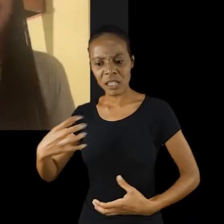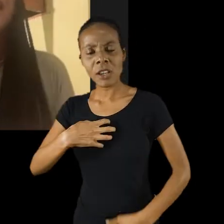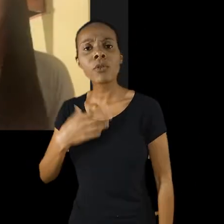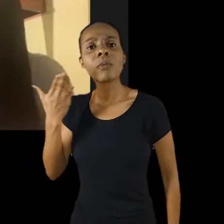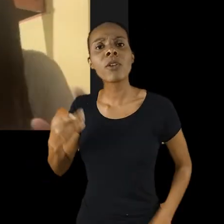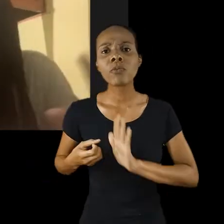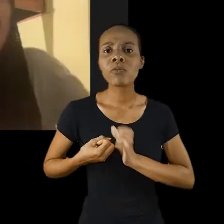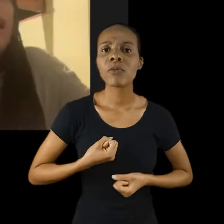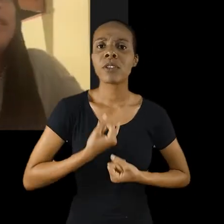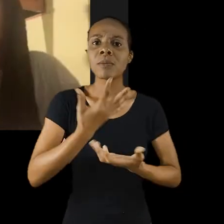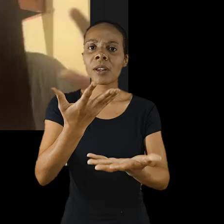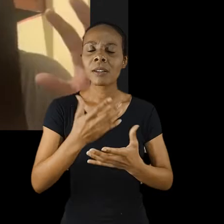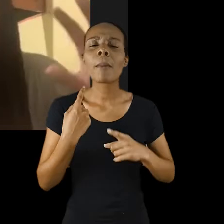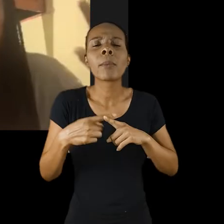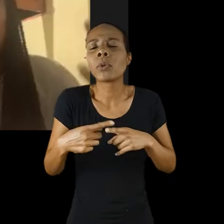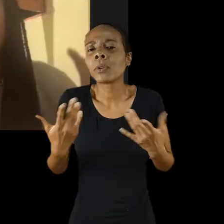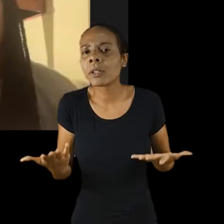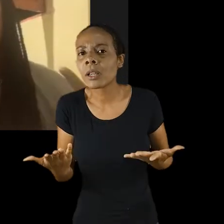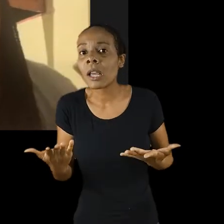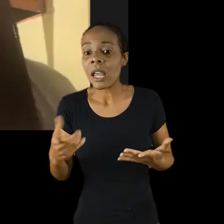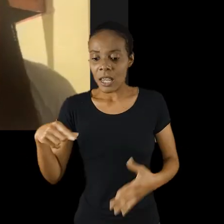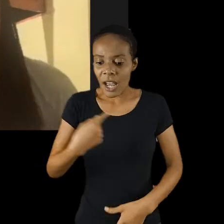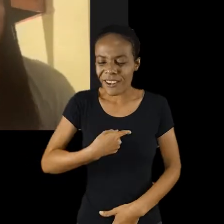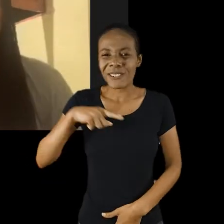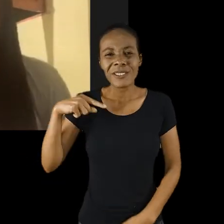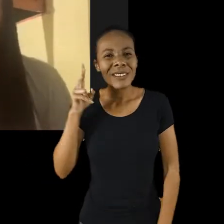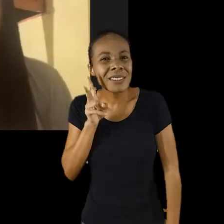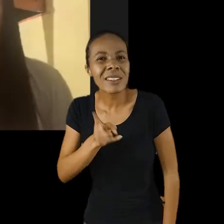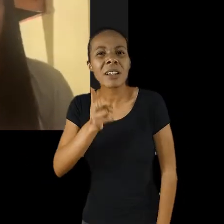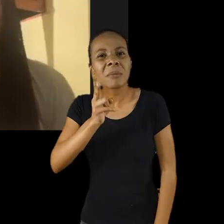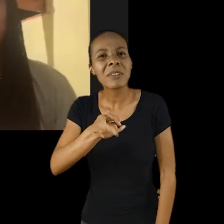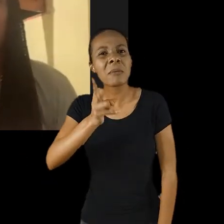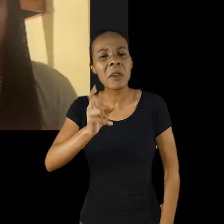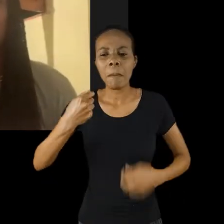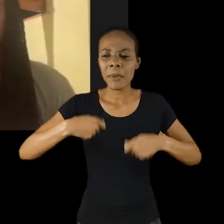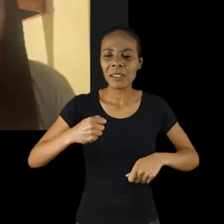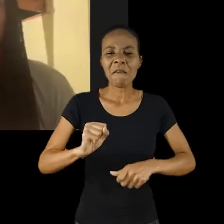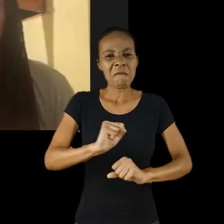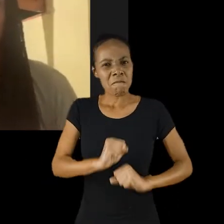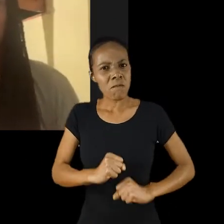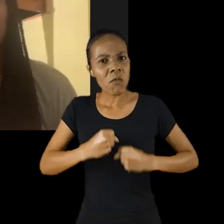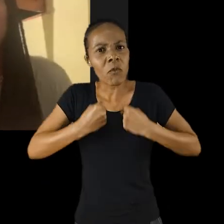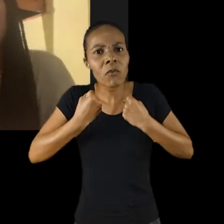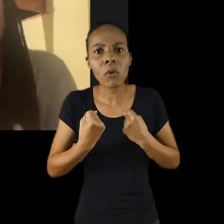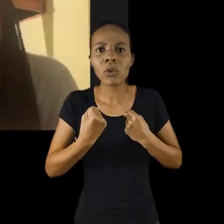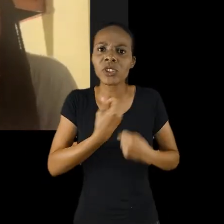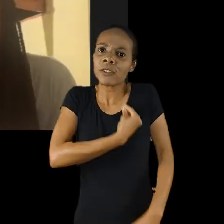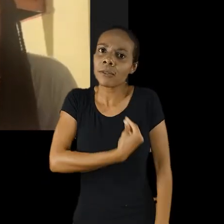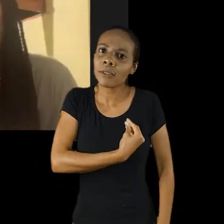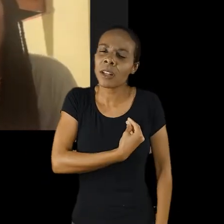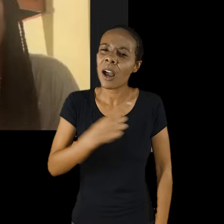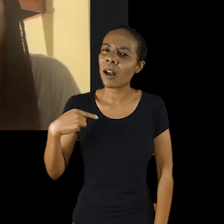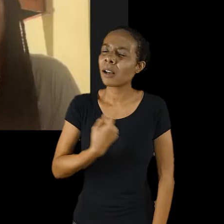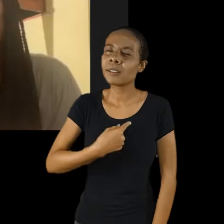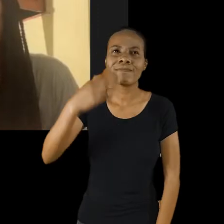forte, ter que ficar sempre ligada para poder ficar viva, a gente esquece de amar e de ser amada. E amada de